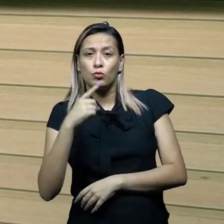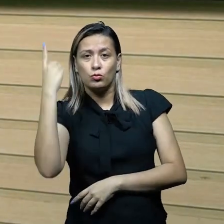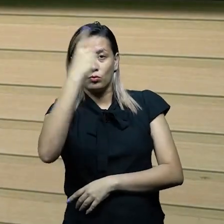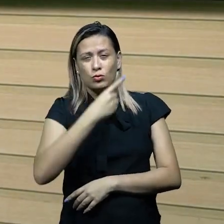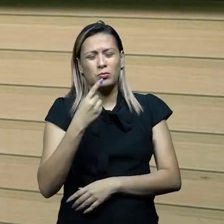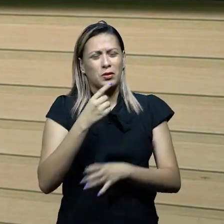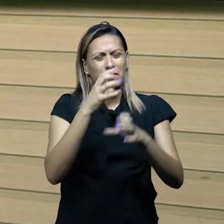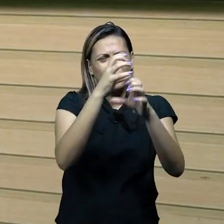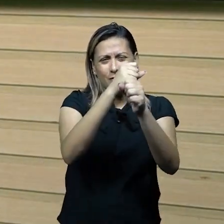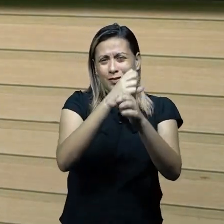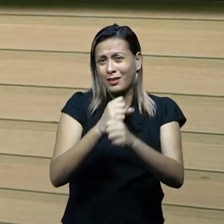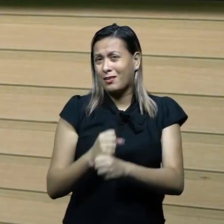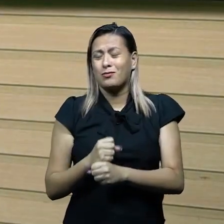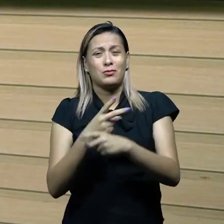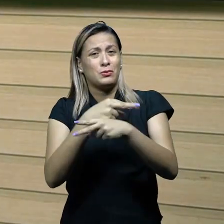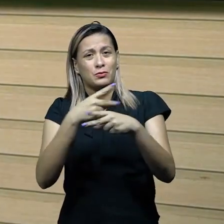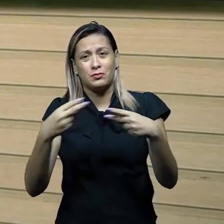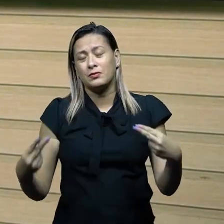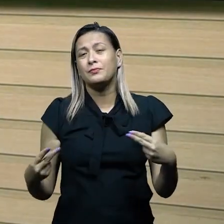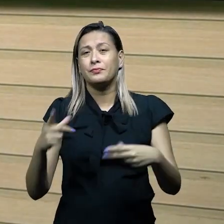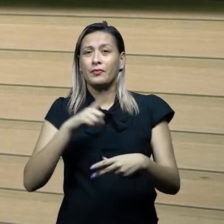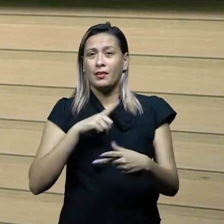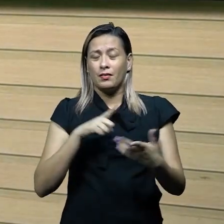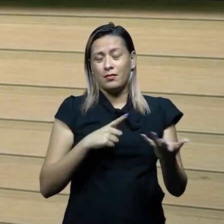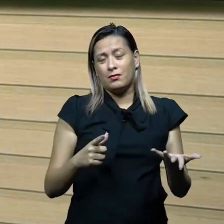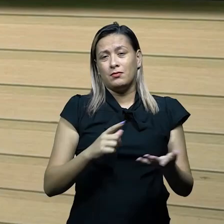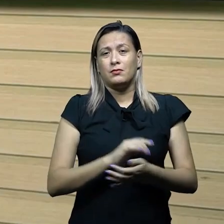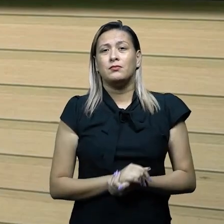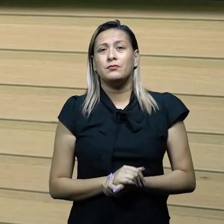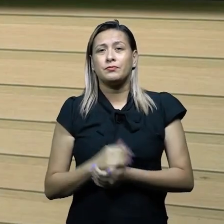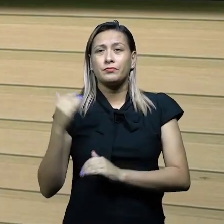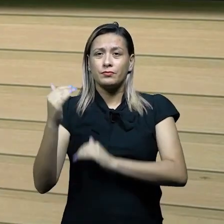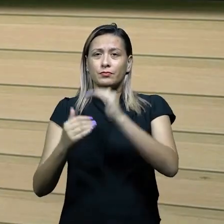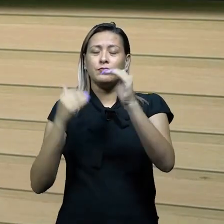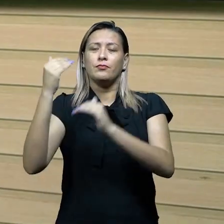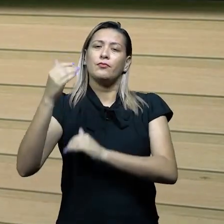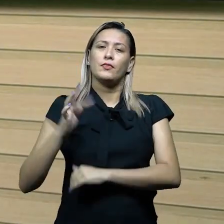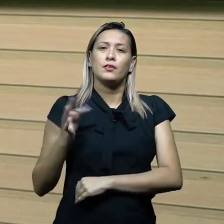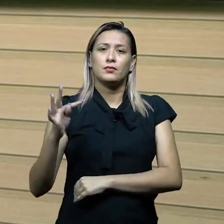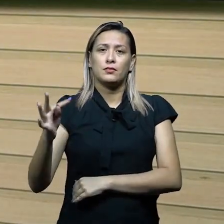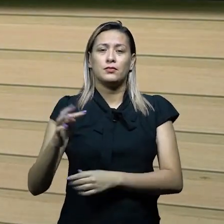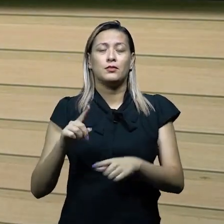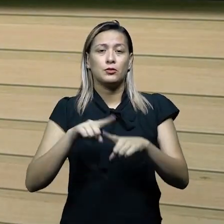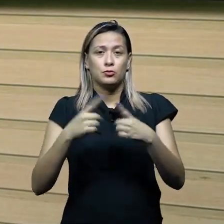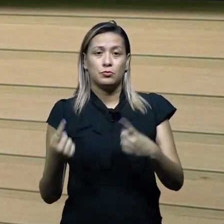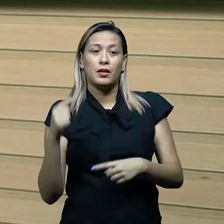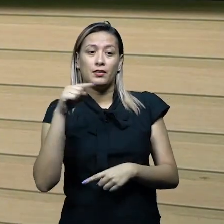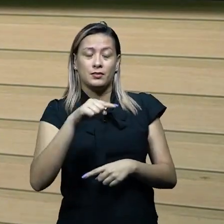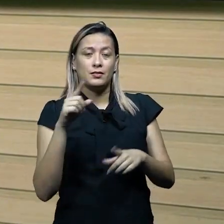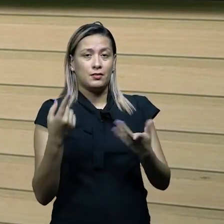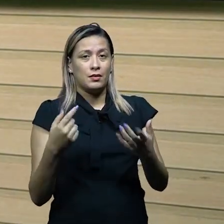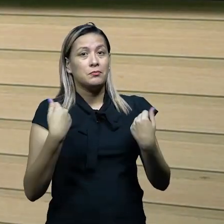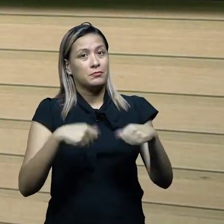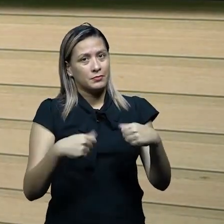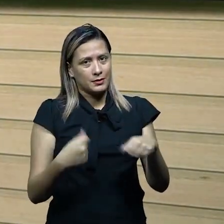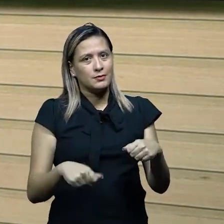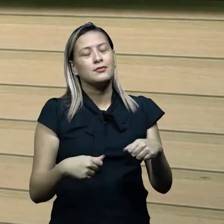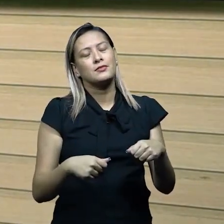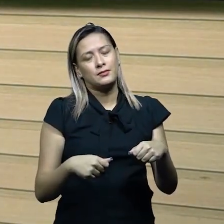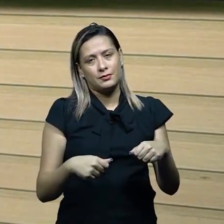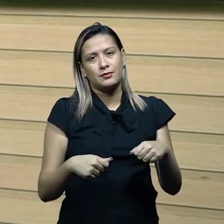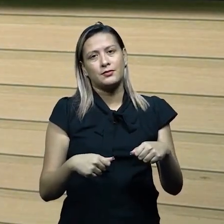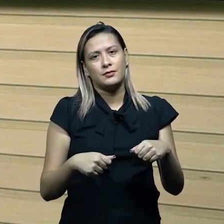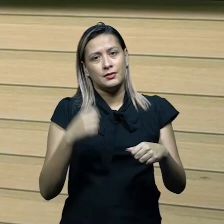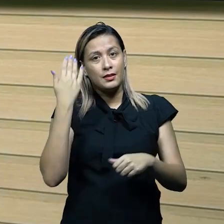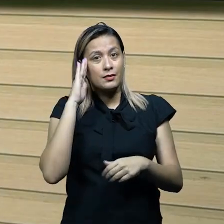Então, são N cálculos que o departamento pessoal vai fazer. Por mais que se tenha hoje os programas, né, o avanço tecnológico, mas quem